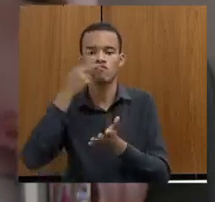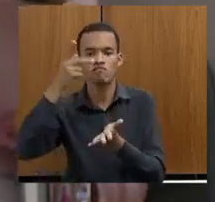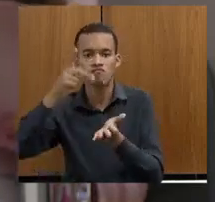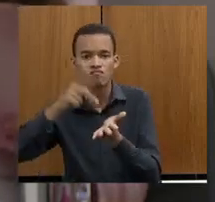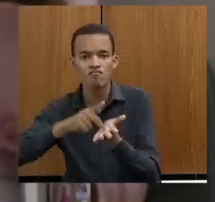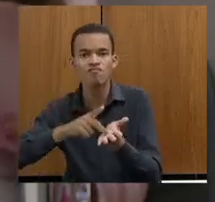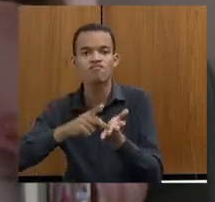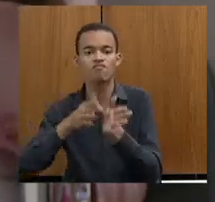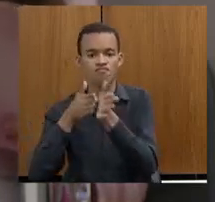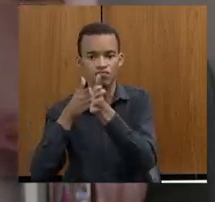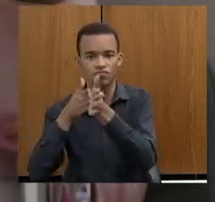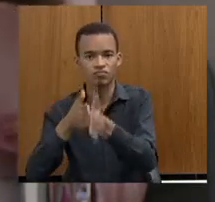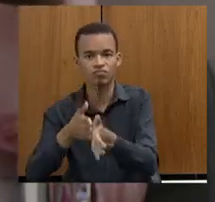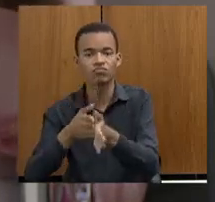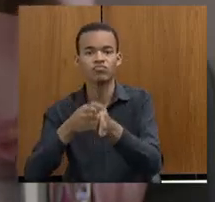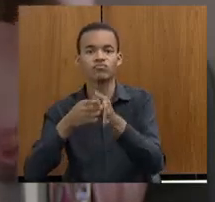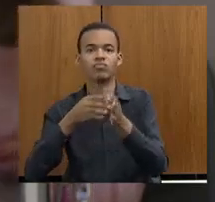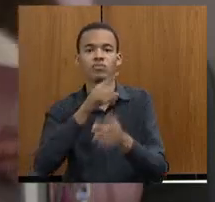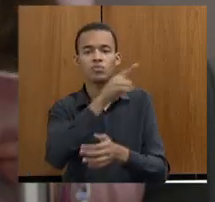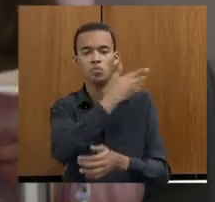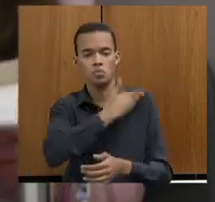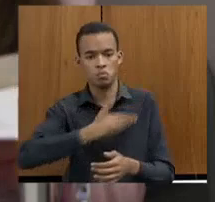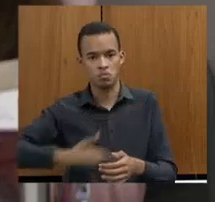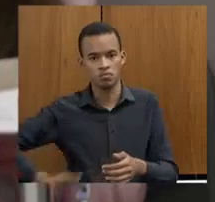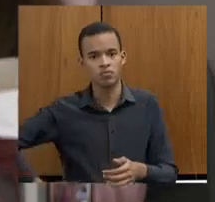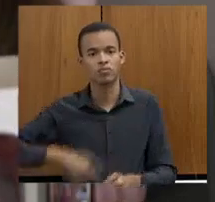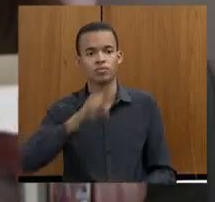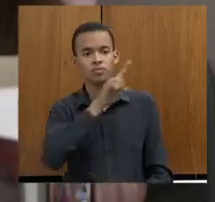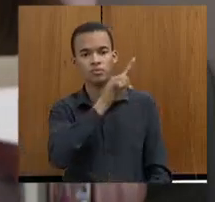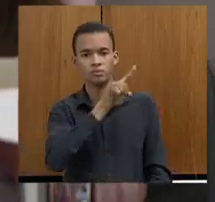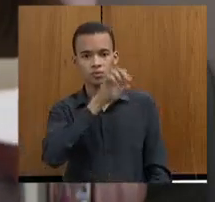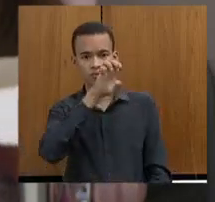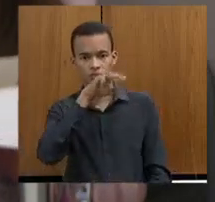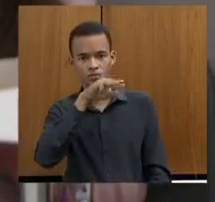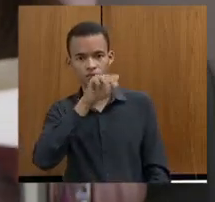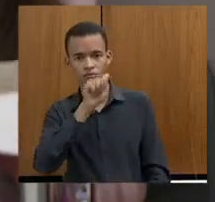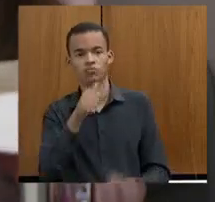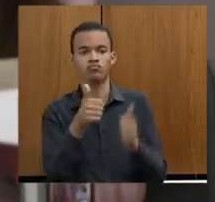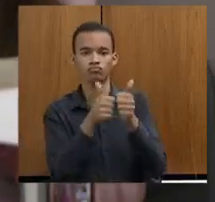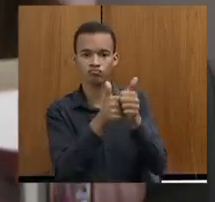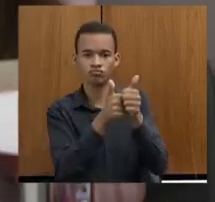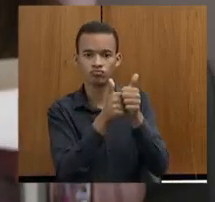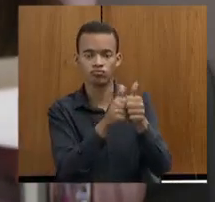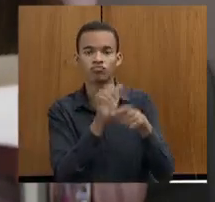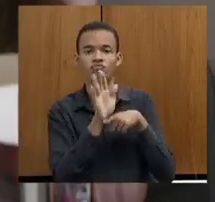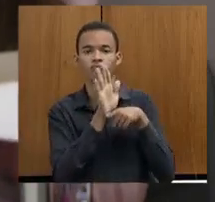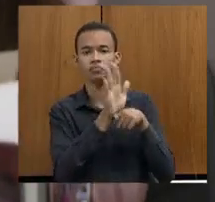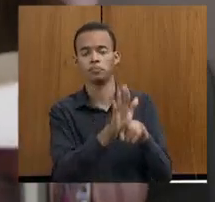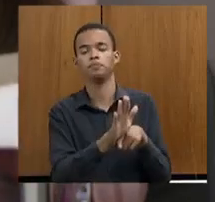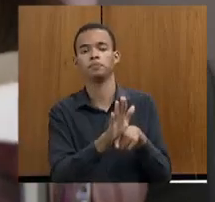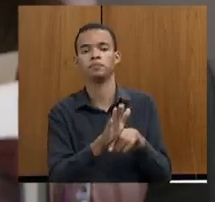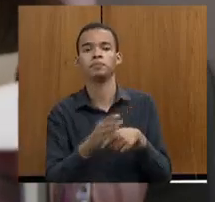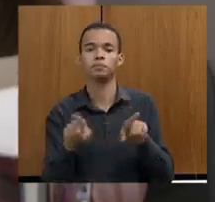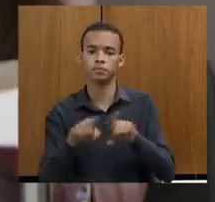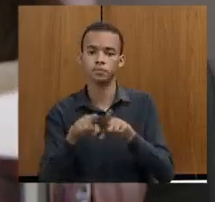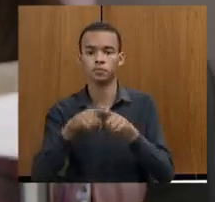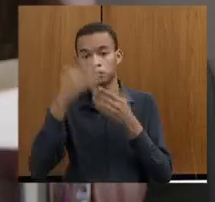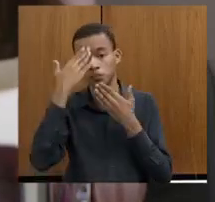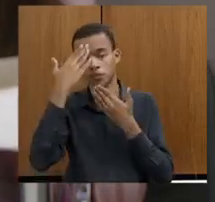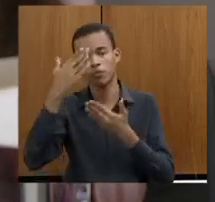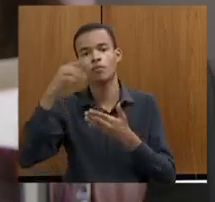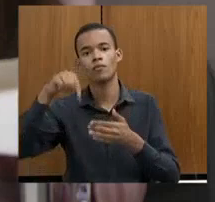governo de Minas Gerais agradecer mais uma vez a Assembleia Legislativa pela realização da Assembleia